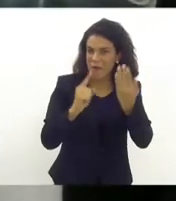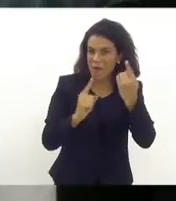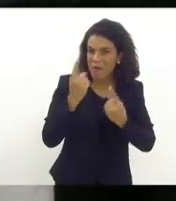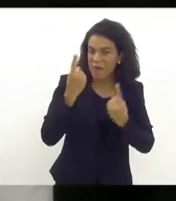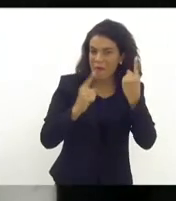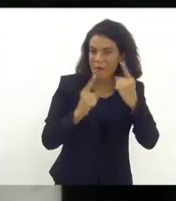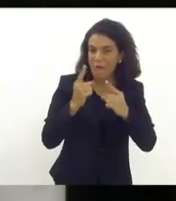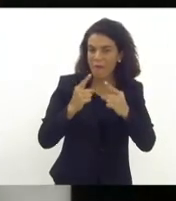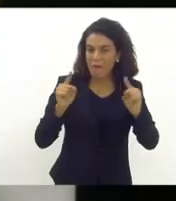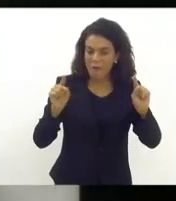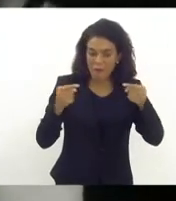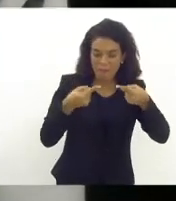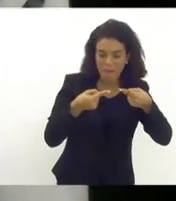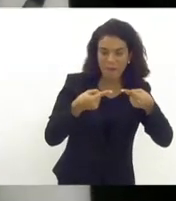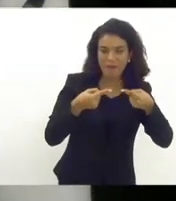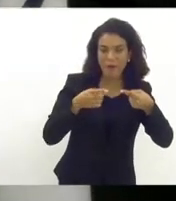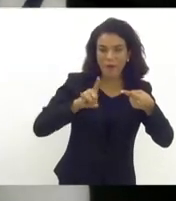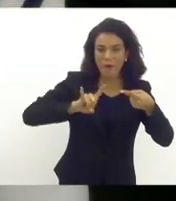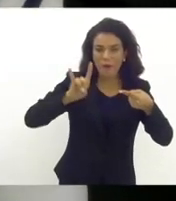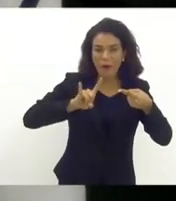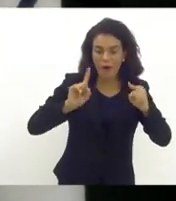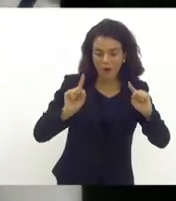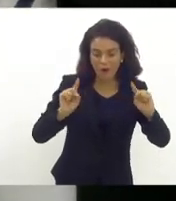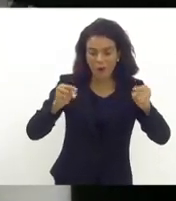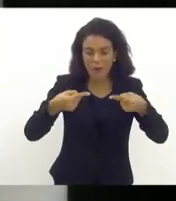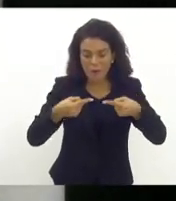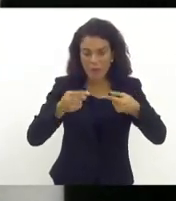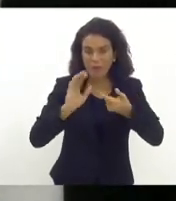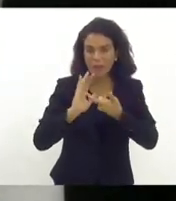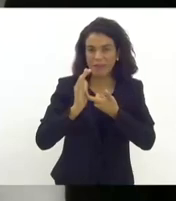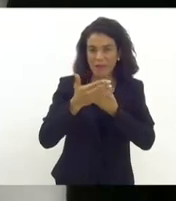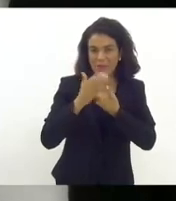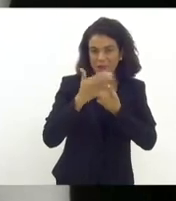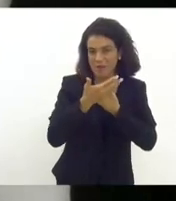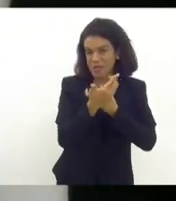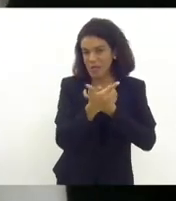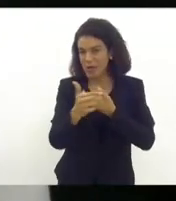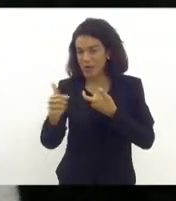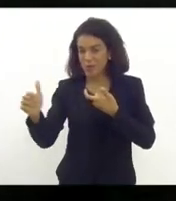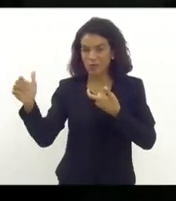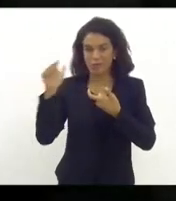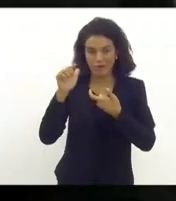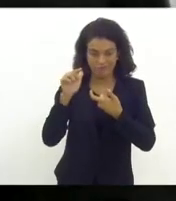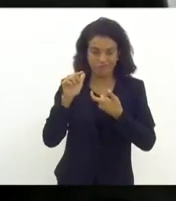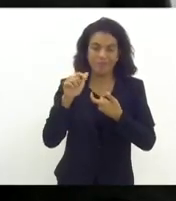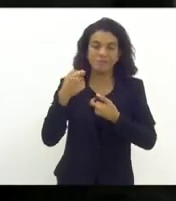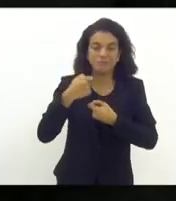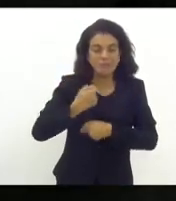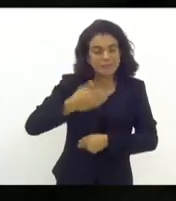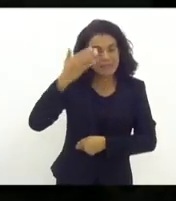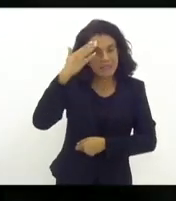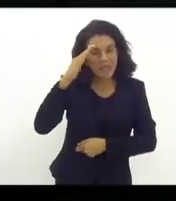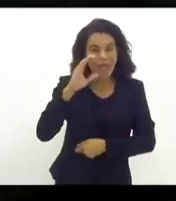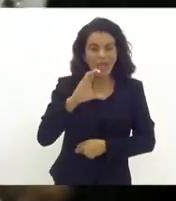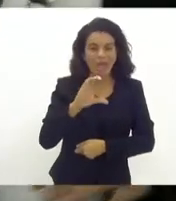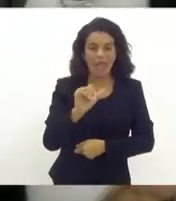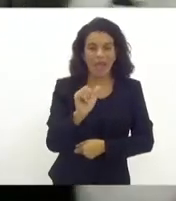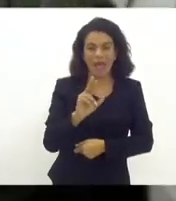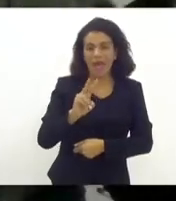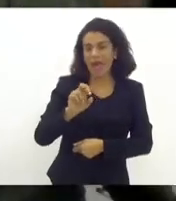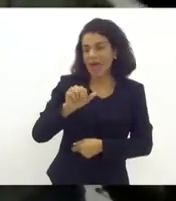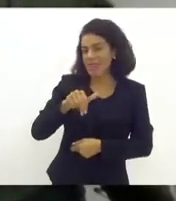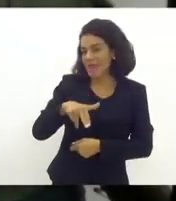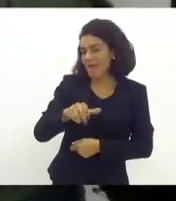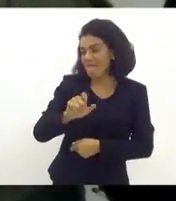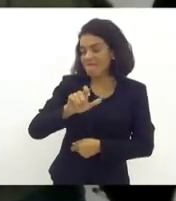banda de rock tem que competir nesse edital com uma série de outras terminologias a gente tem que entender o carnaval como uma linguagem da cultura e o entendimento do que aquilo